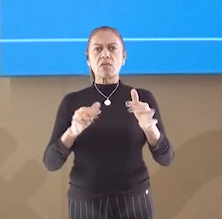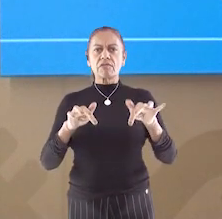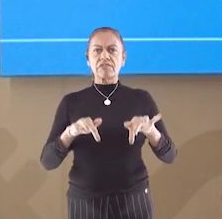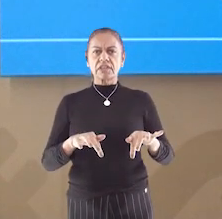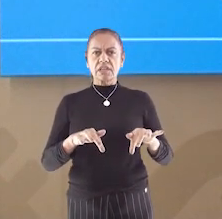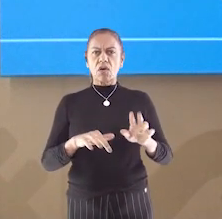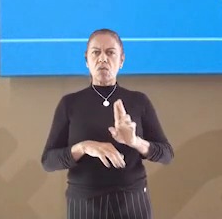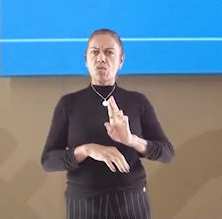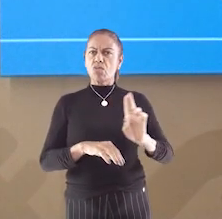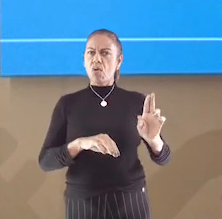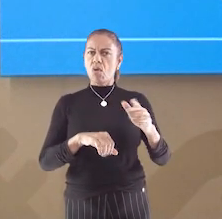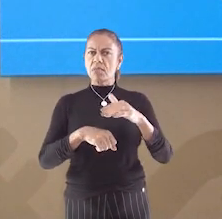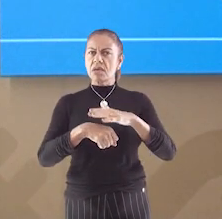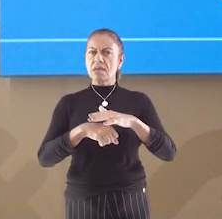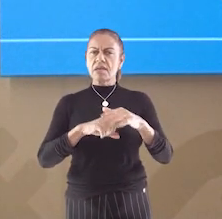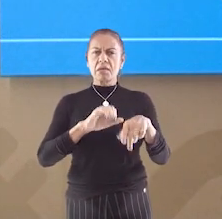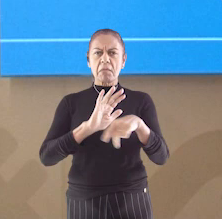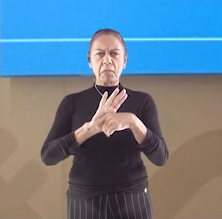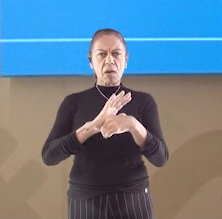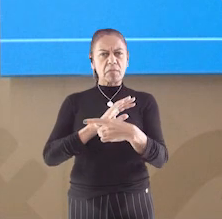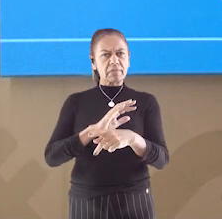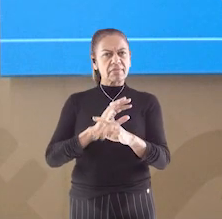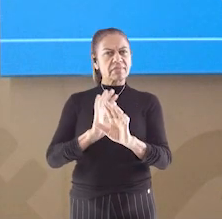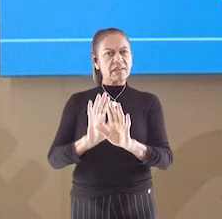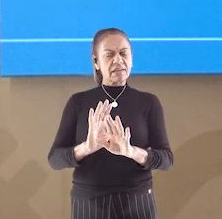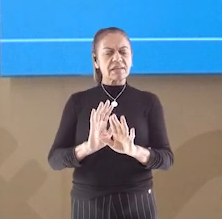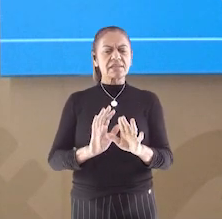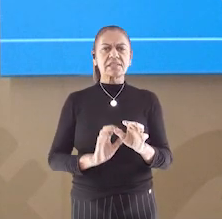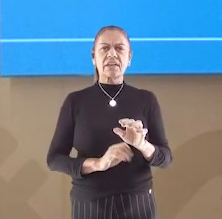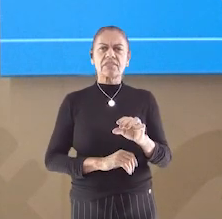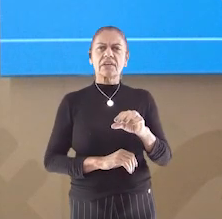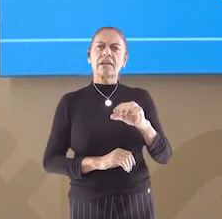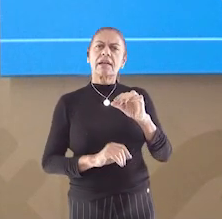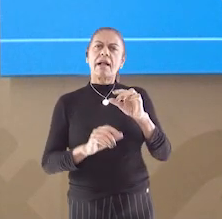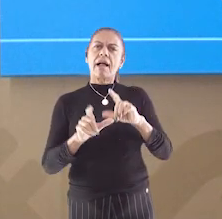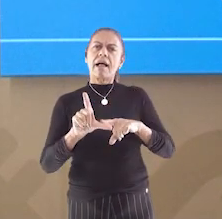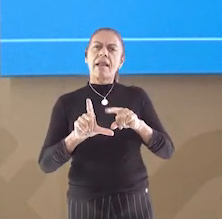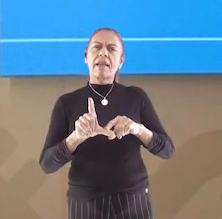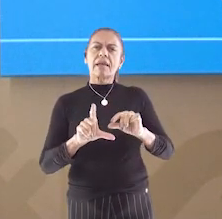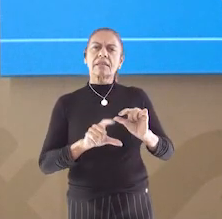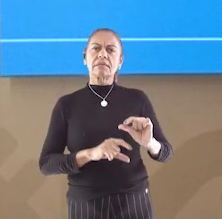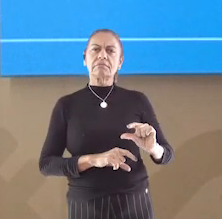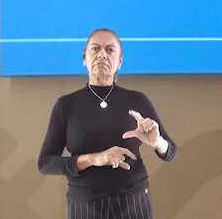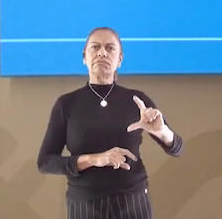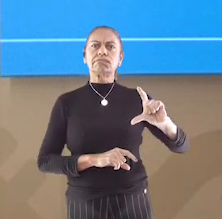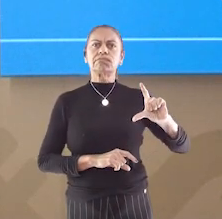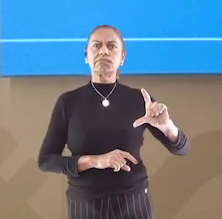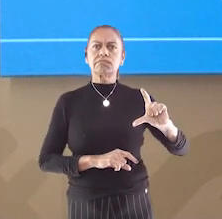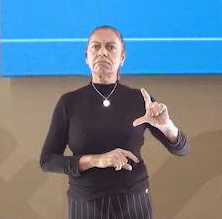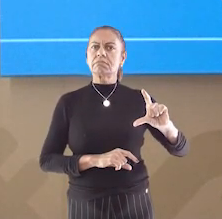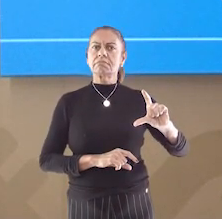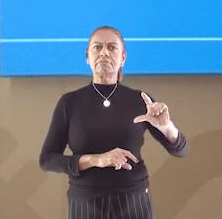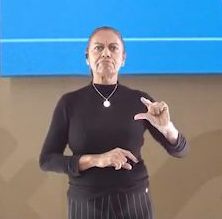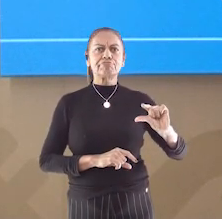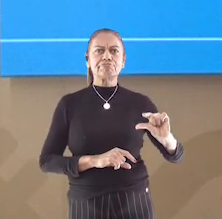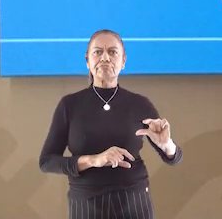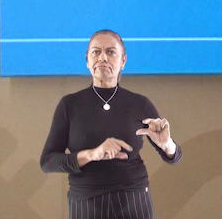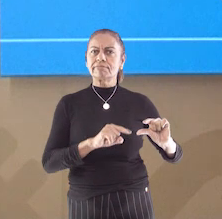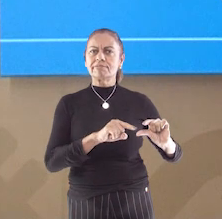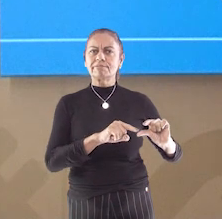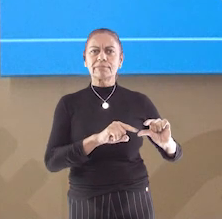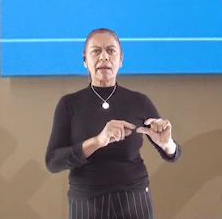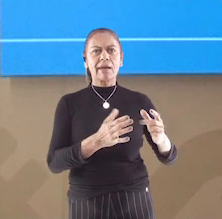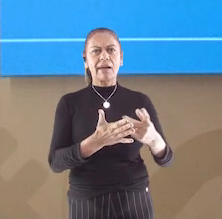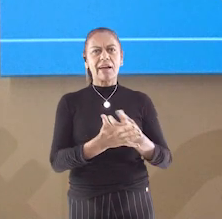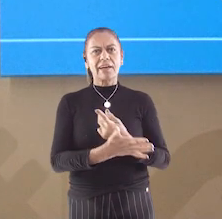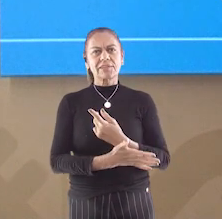maiúscula. Marcos, o M em letra minúscula. Mas vocês sabem por que esses 3 casos são erros? Vamos